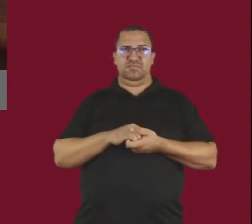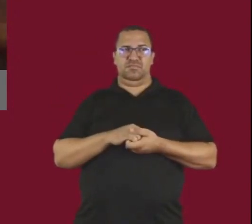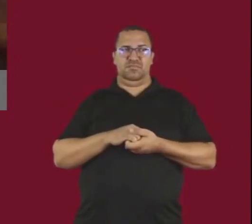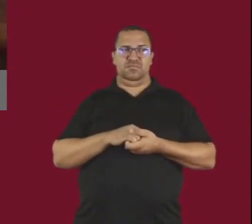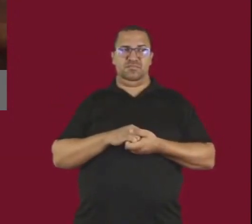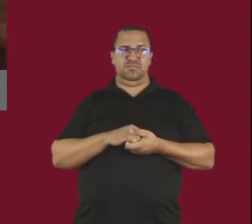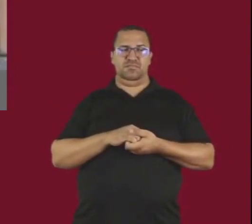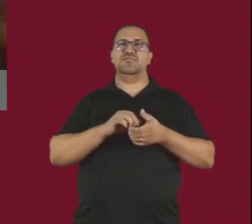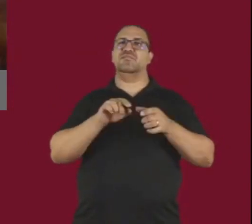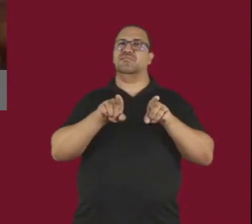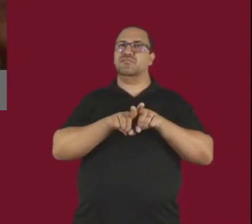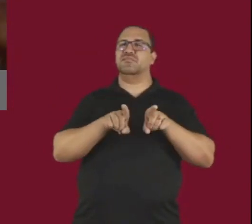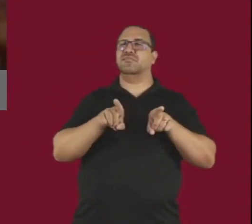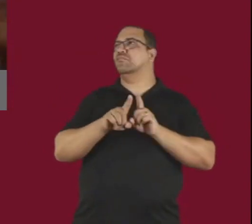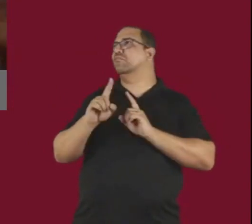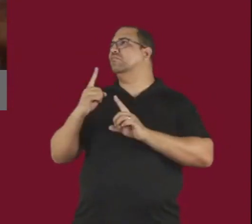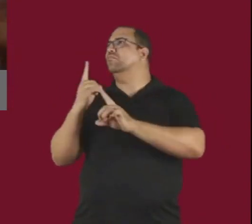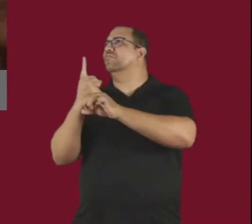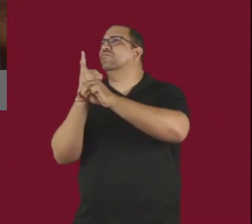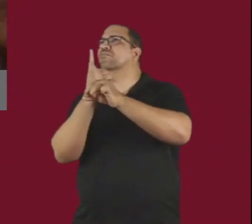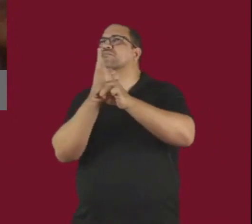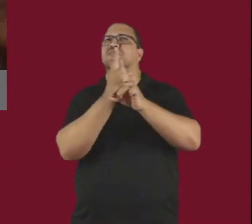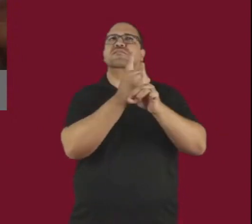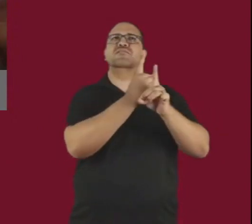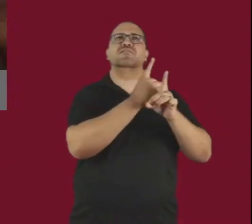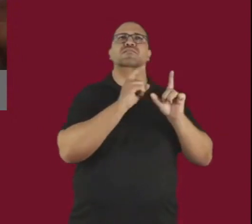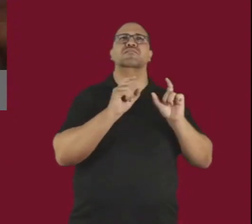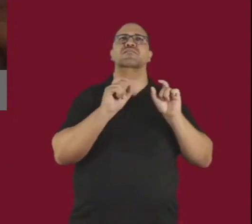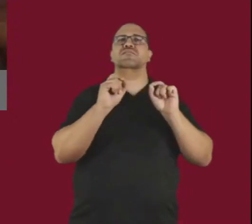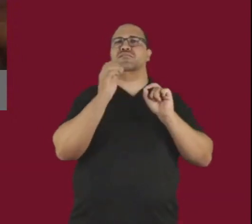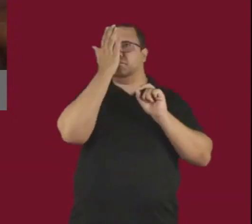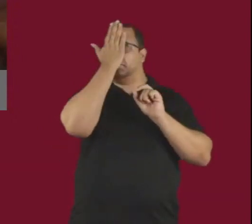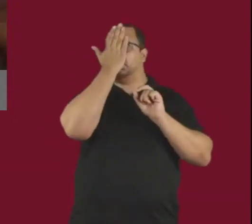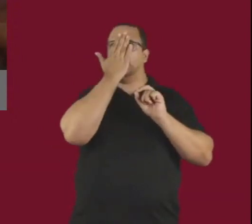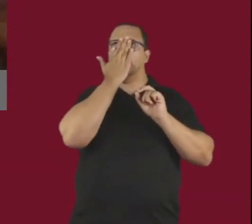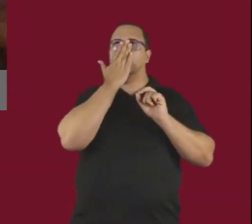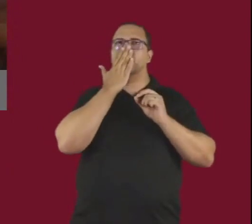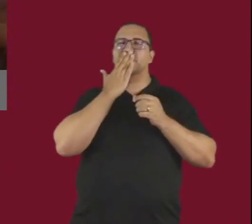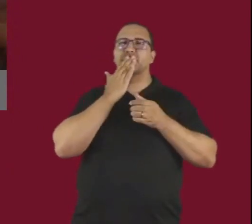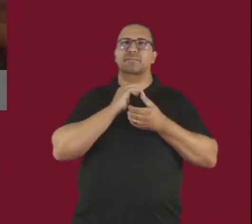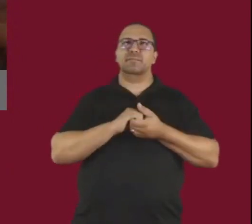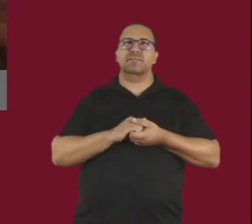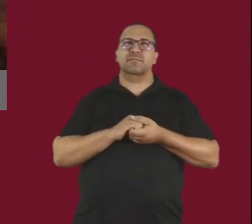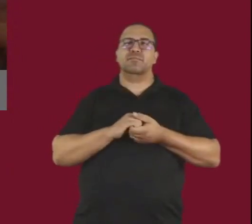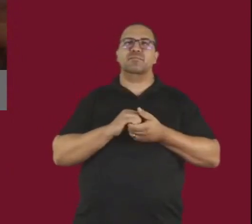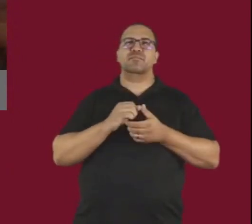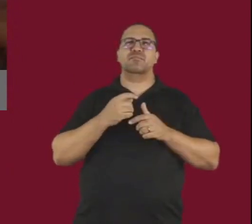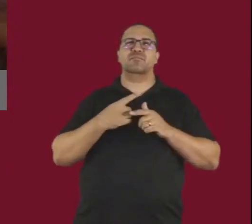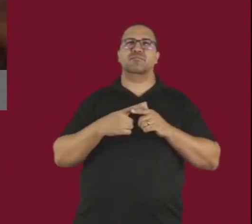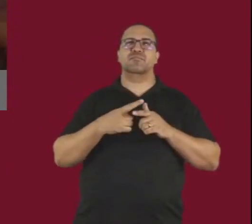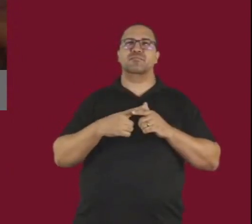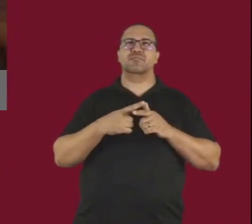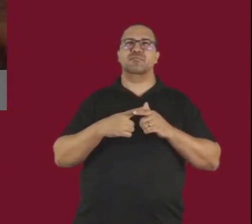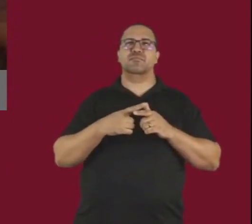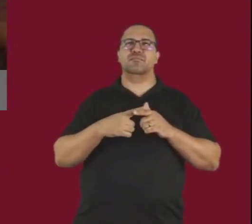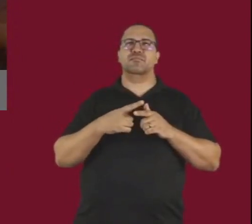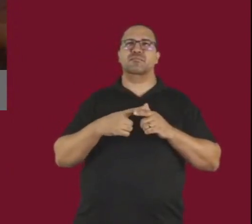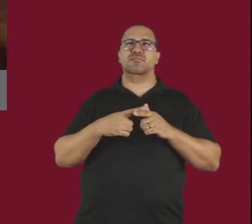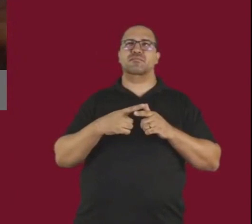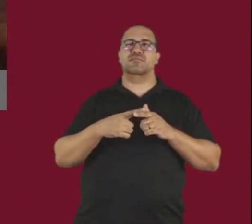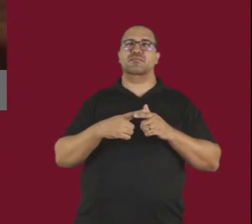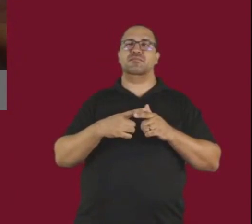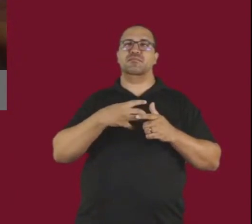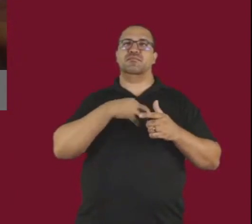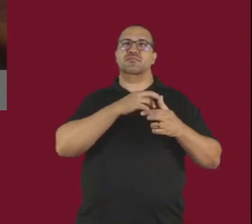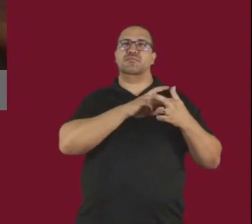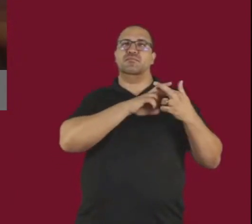sabia fazer, tinha que descobrir aqui o que eu não sabia fazer, que também precisava fazer. Porque eu me sinto extremamente responsável